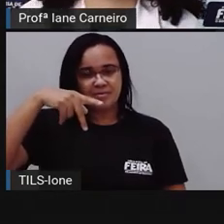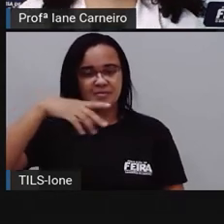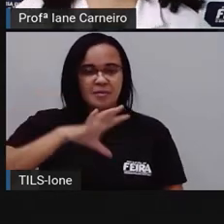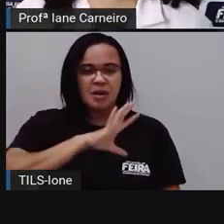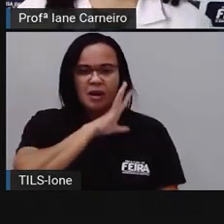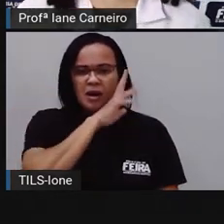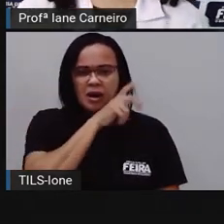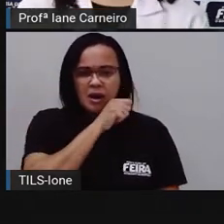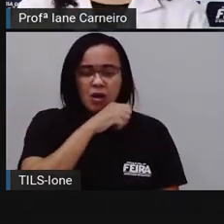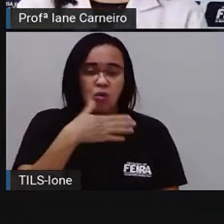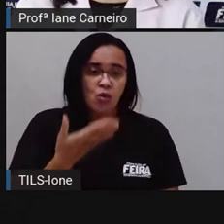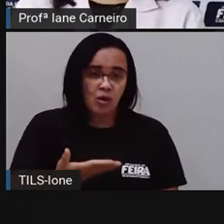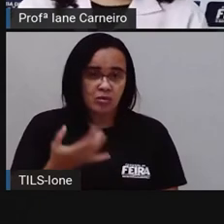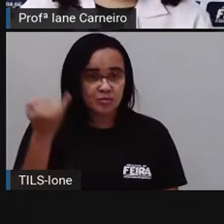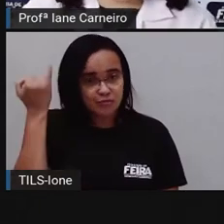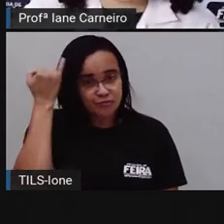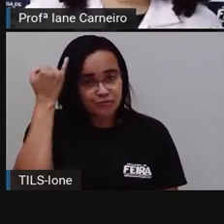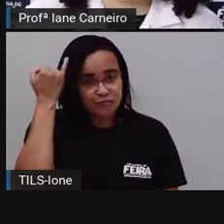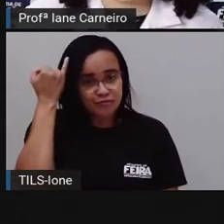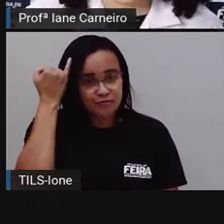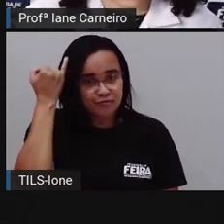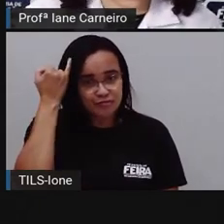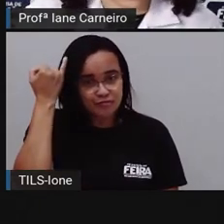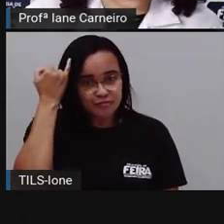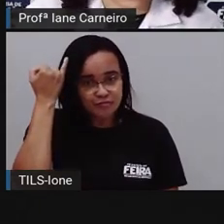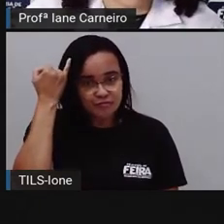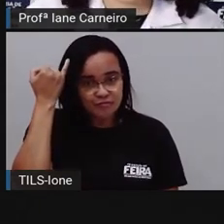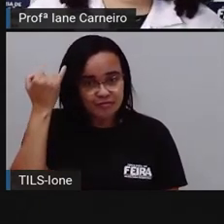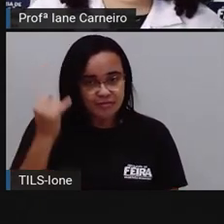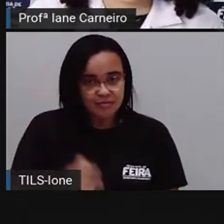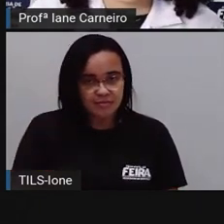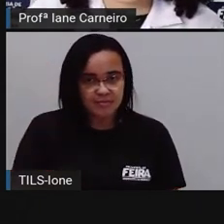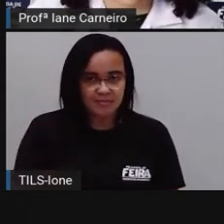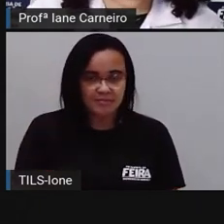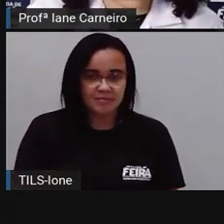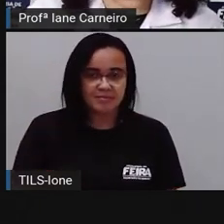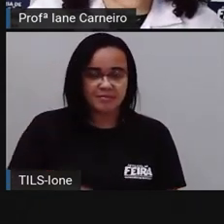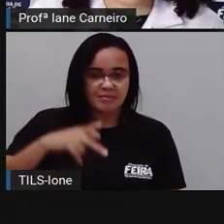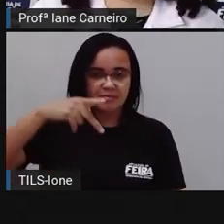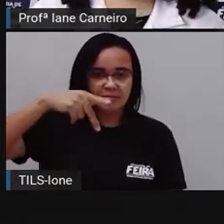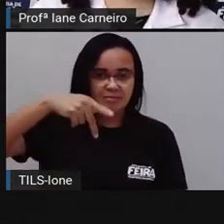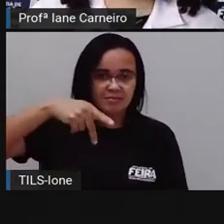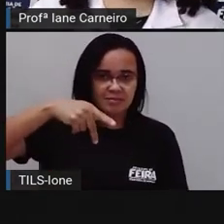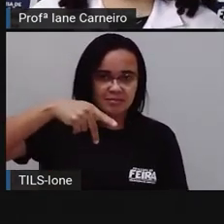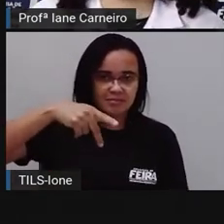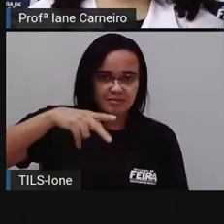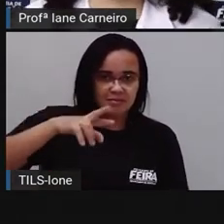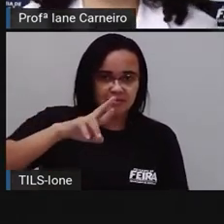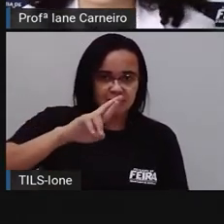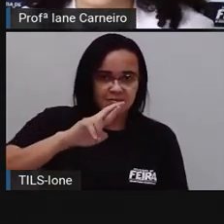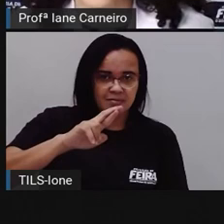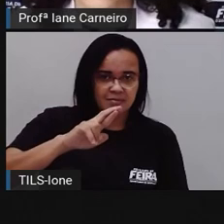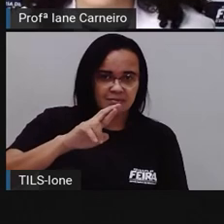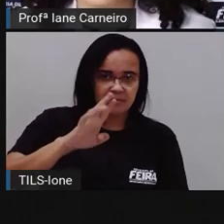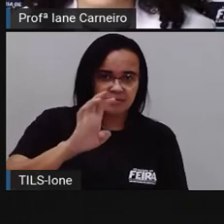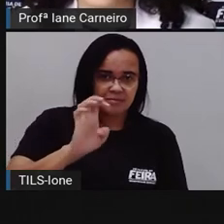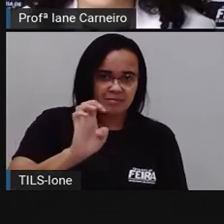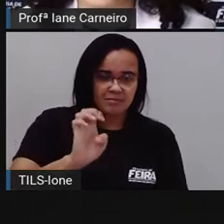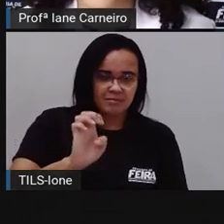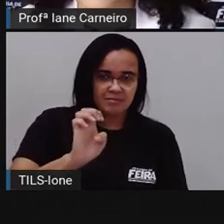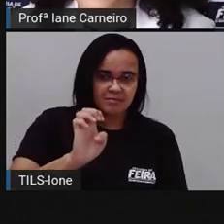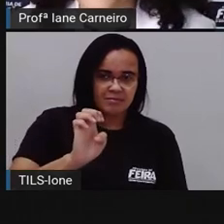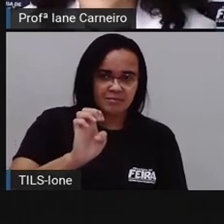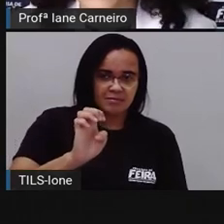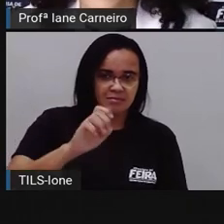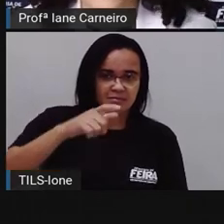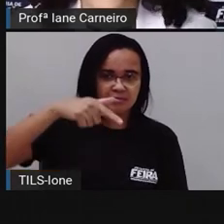Vamos botar preguiça, né? Porque o peixe boi, ó, pre. Gui, ó o gui. A gente não usa